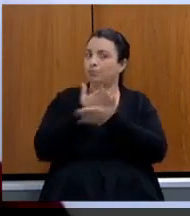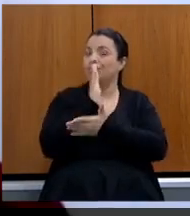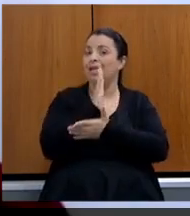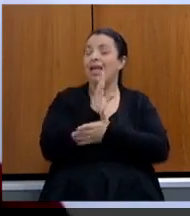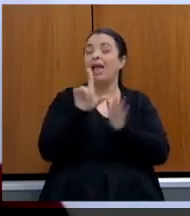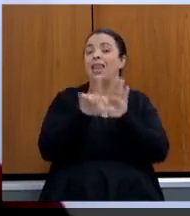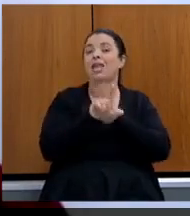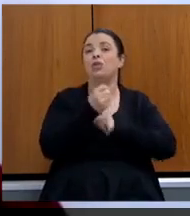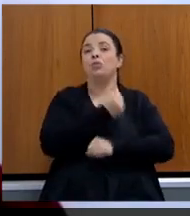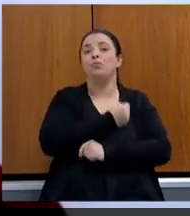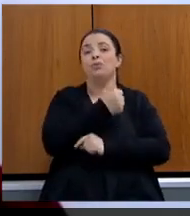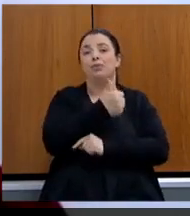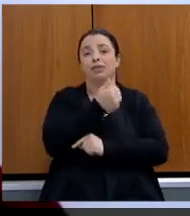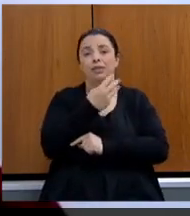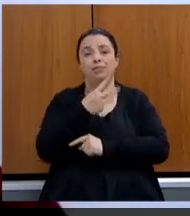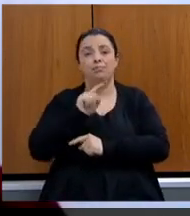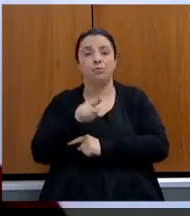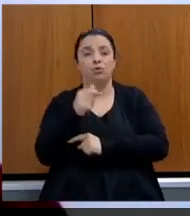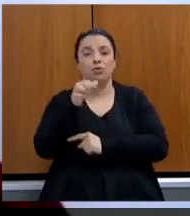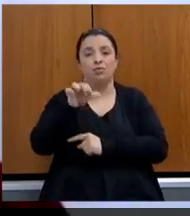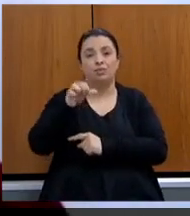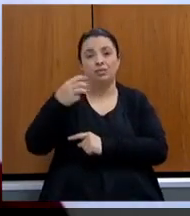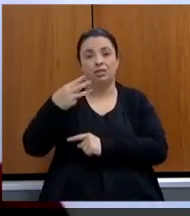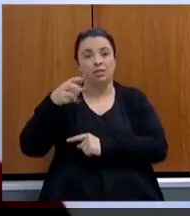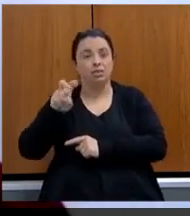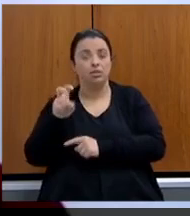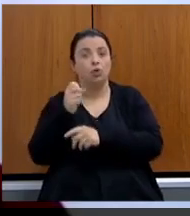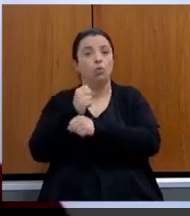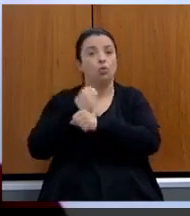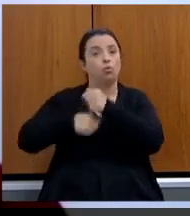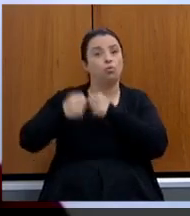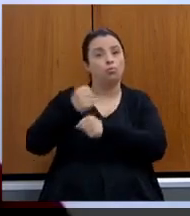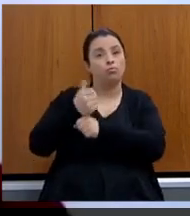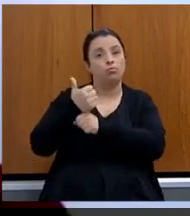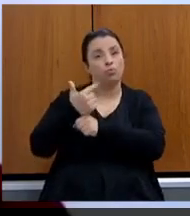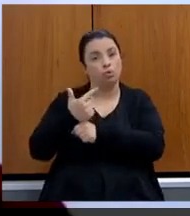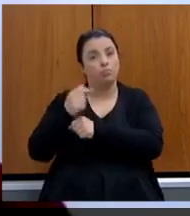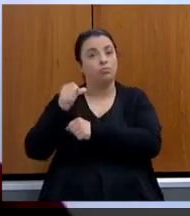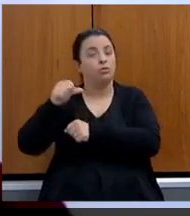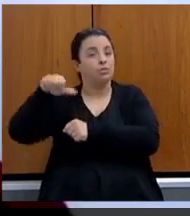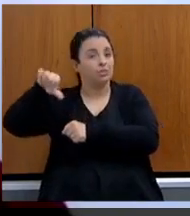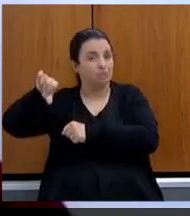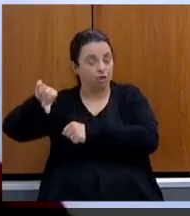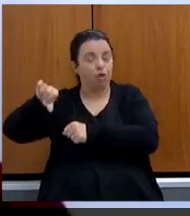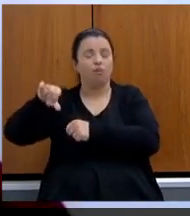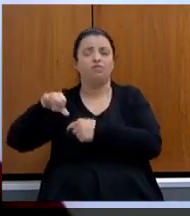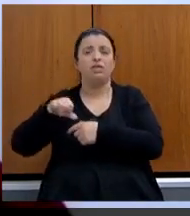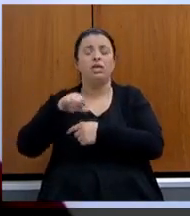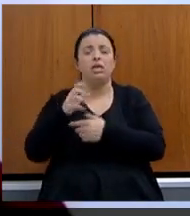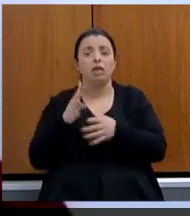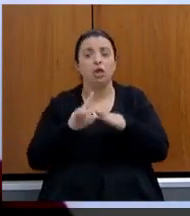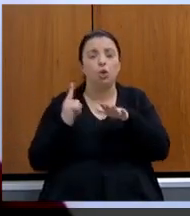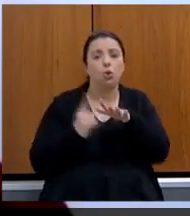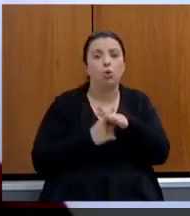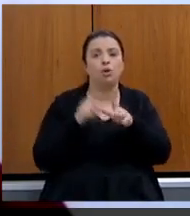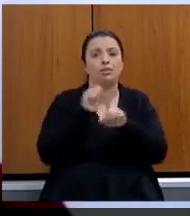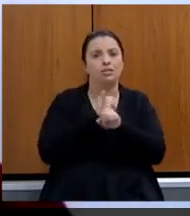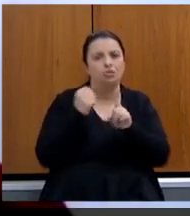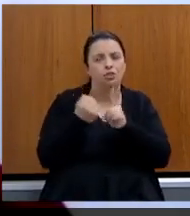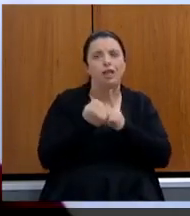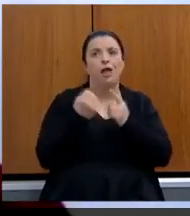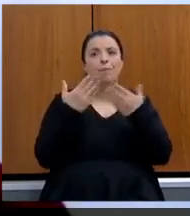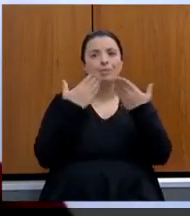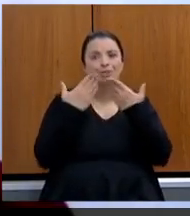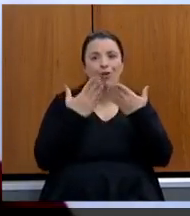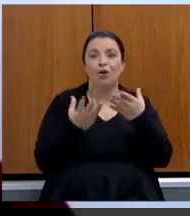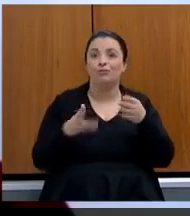lei 13935 de 2019 E inclui os assistentes sociais e psicólogos na Rede de